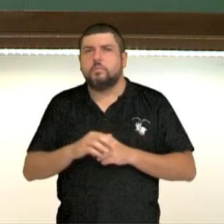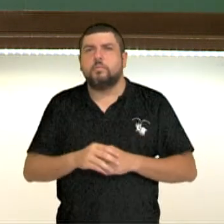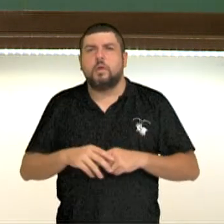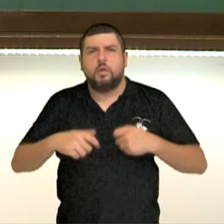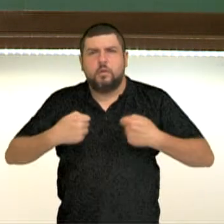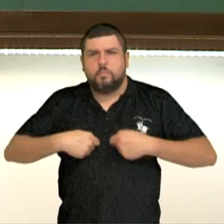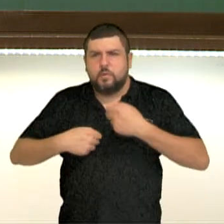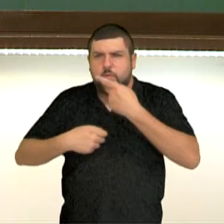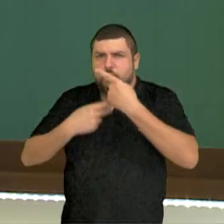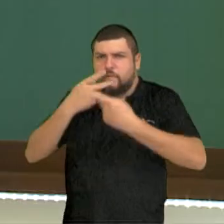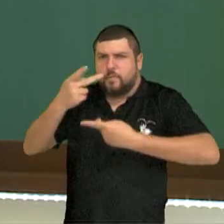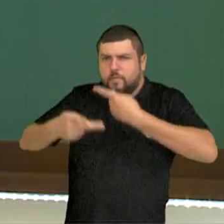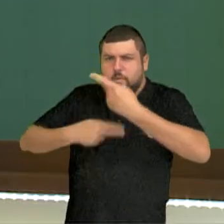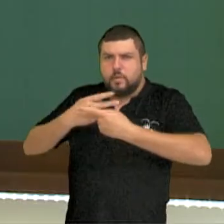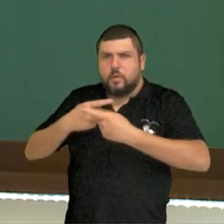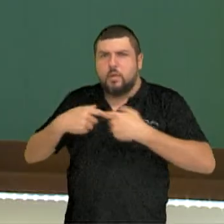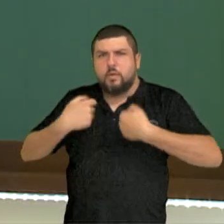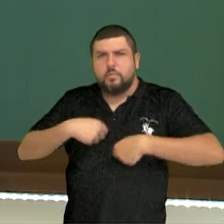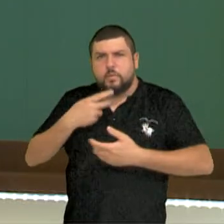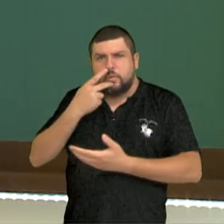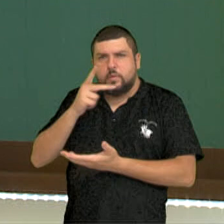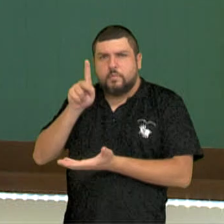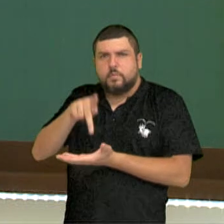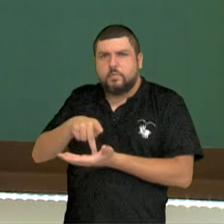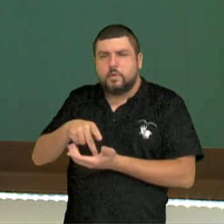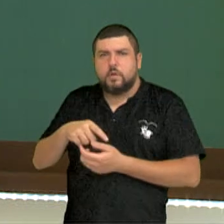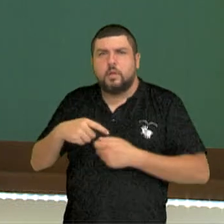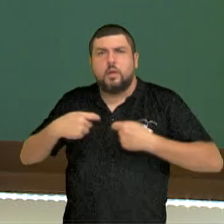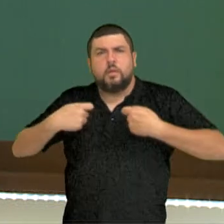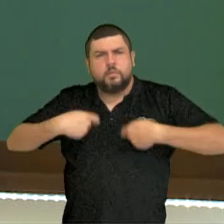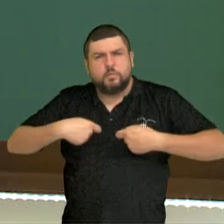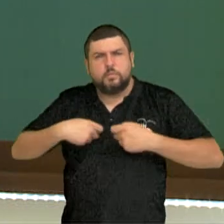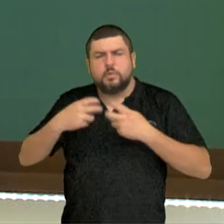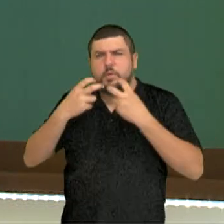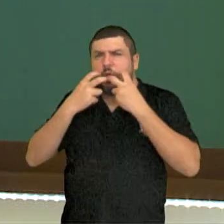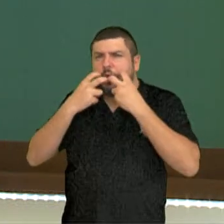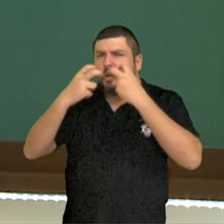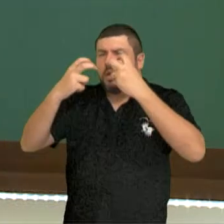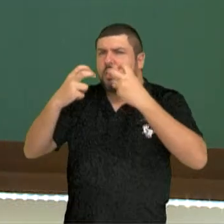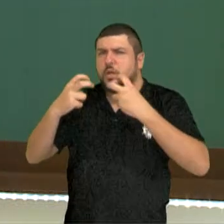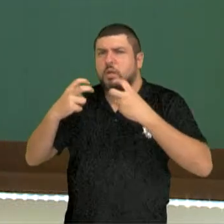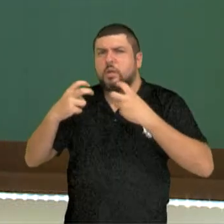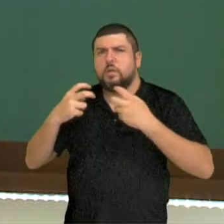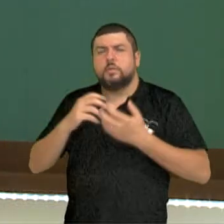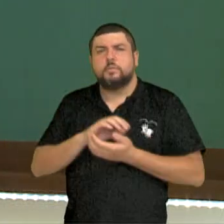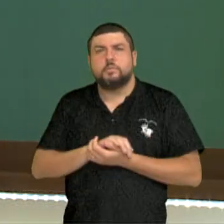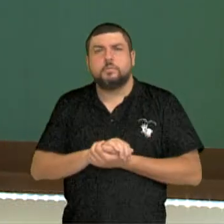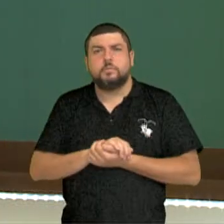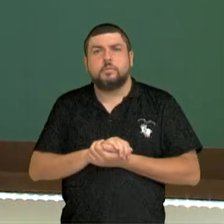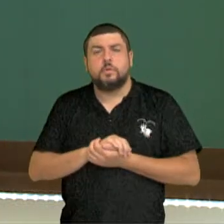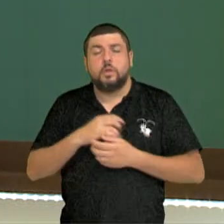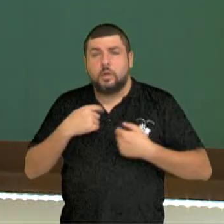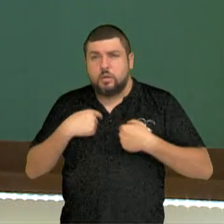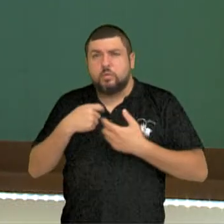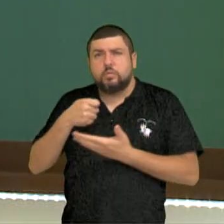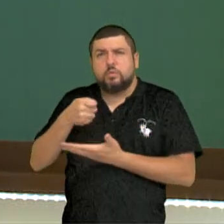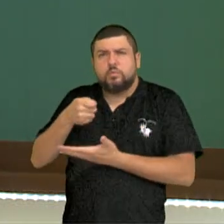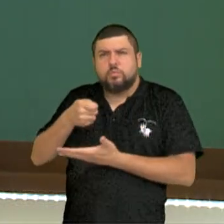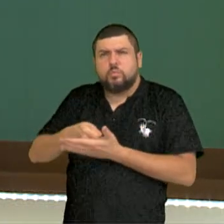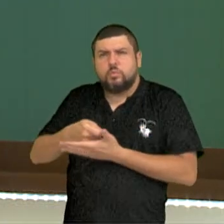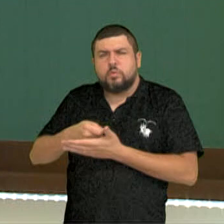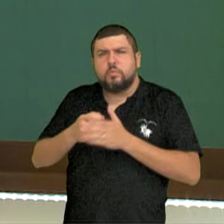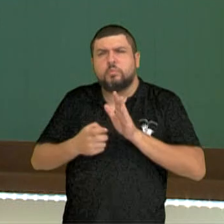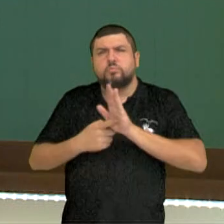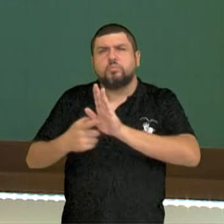que contar a verdade, eu tenho que gritar, eu tenho que fazer uma oração, eu tenho que provar